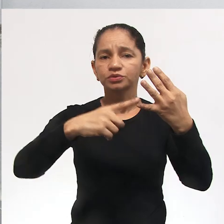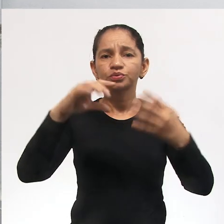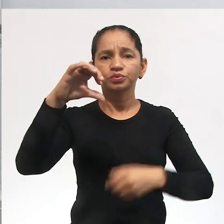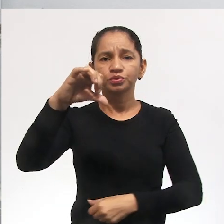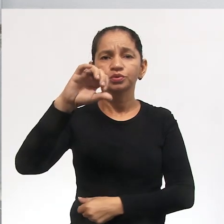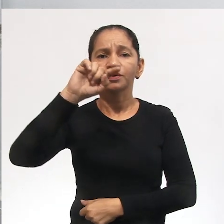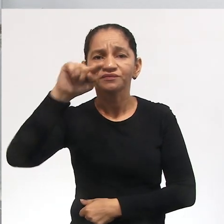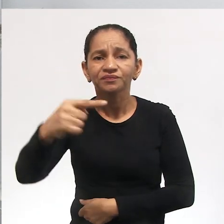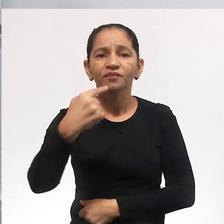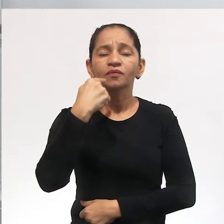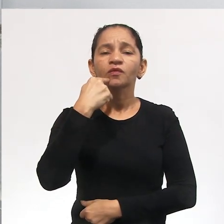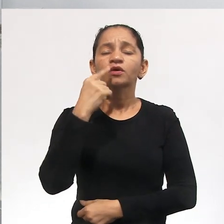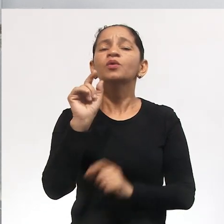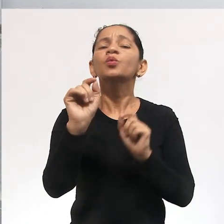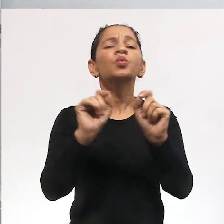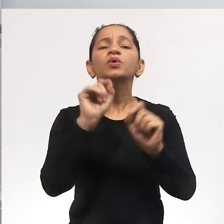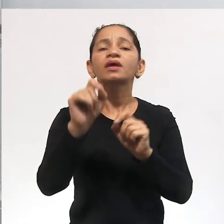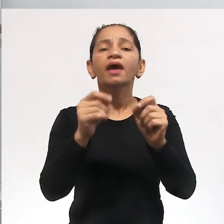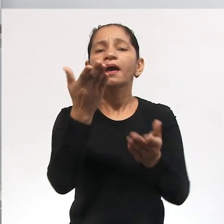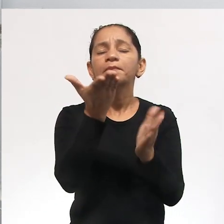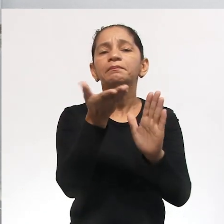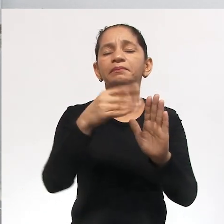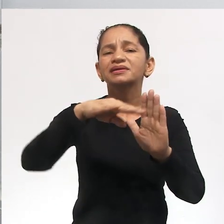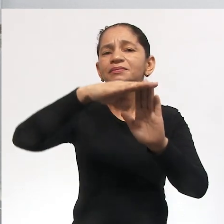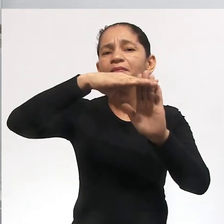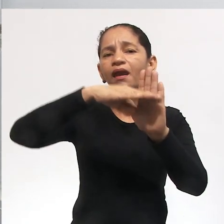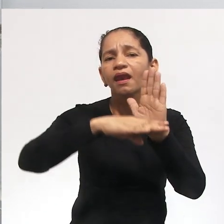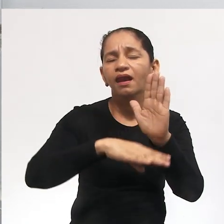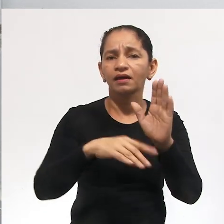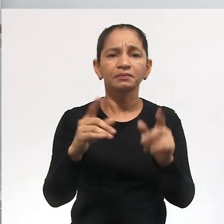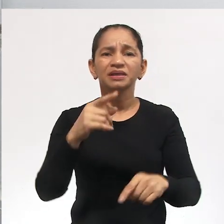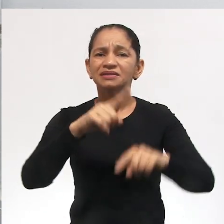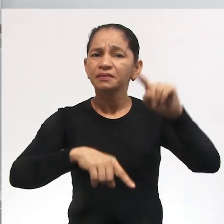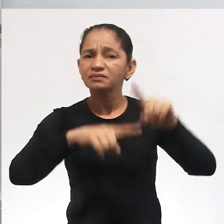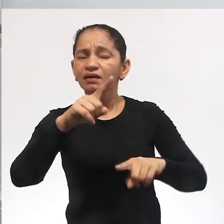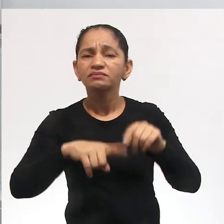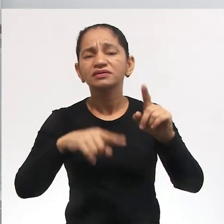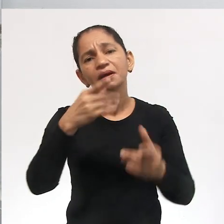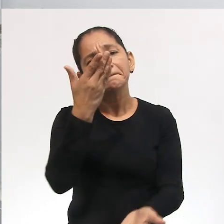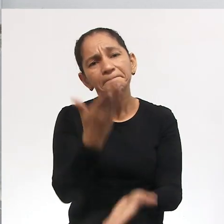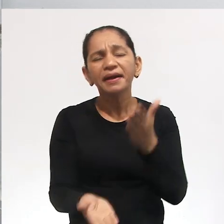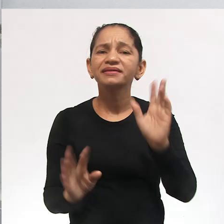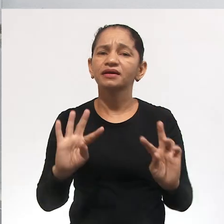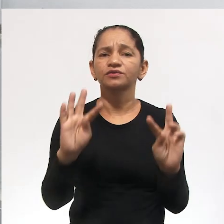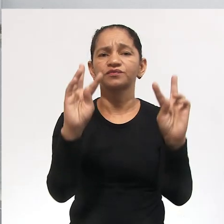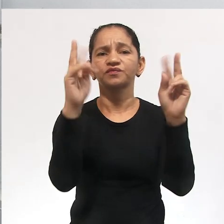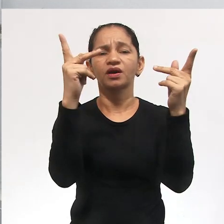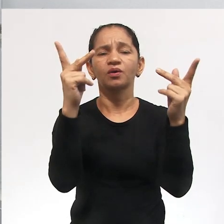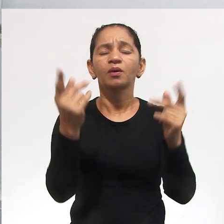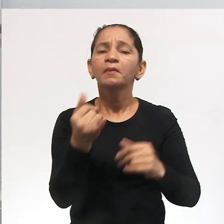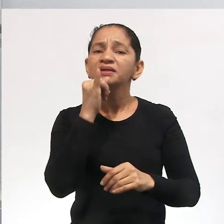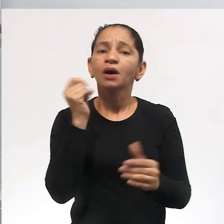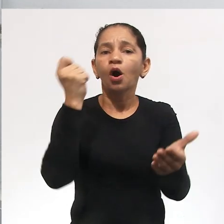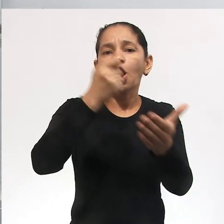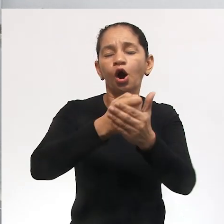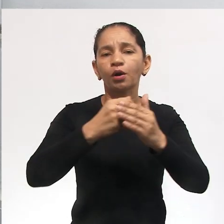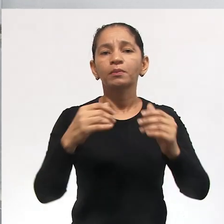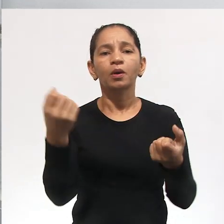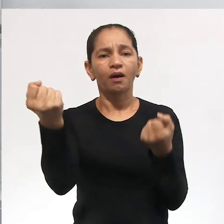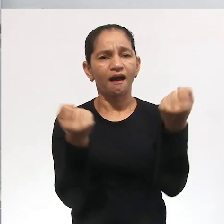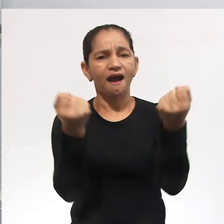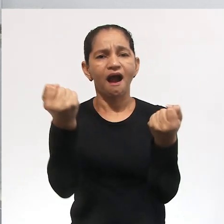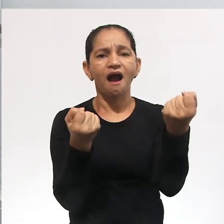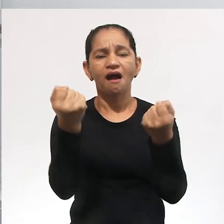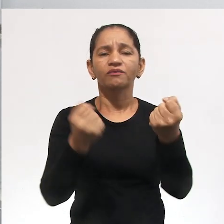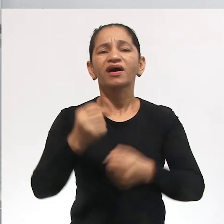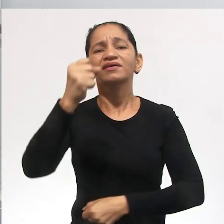fenômeno econômico que informa o desgaste daquele bem. Então, tá claro, a empresa ela tem uma frota de carros e com o passar do tempo,